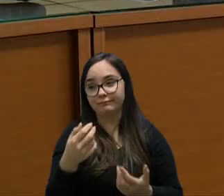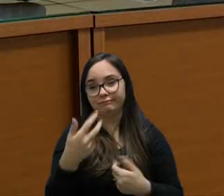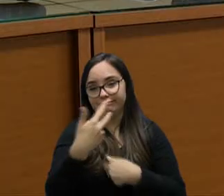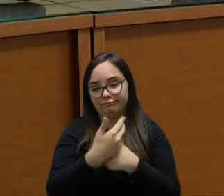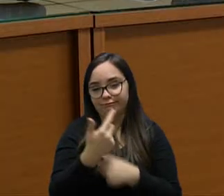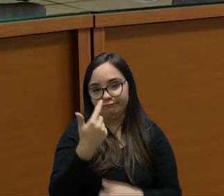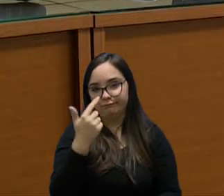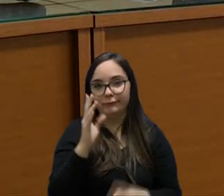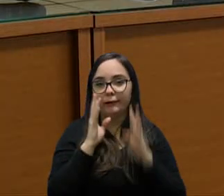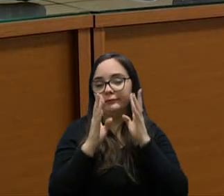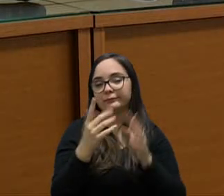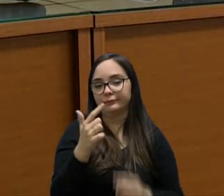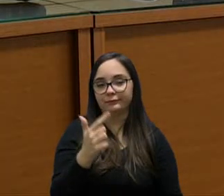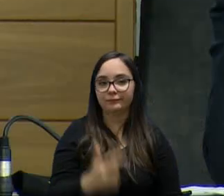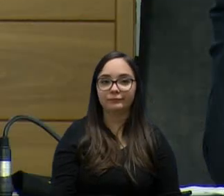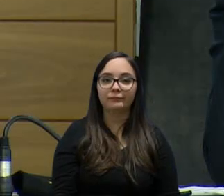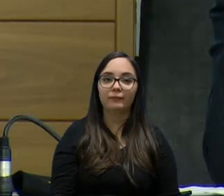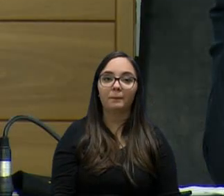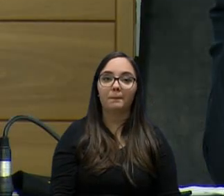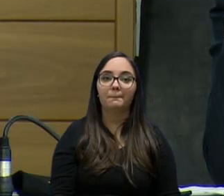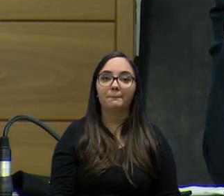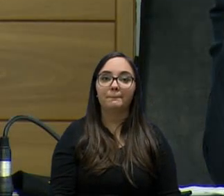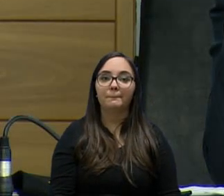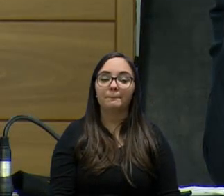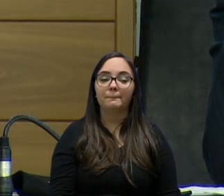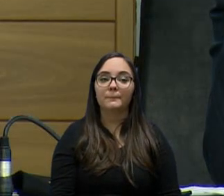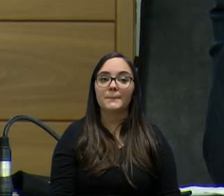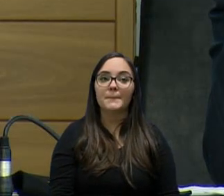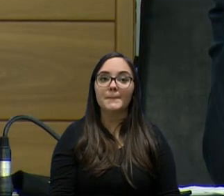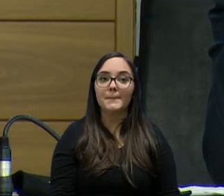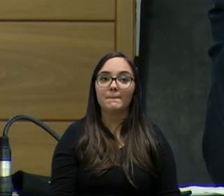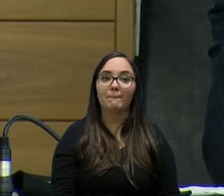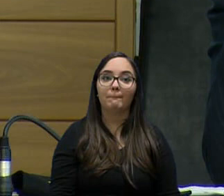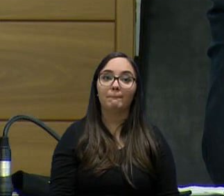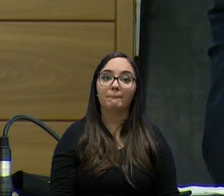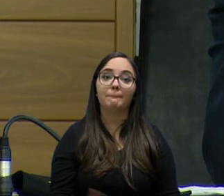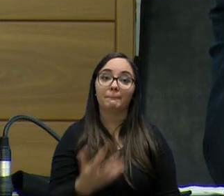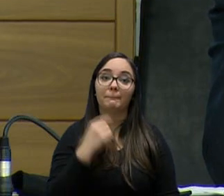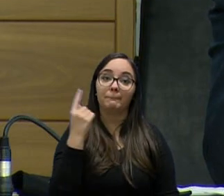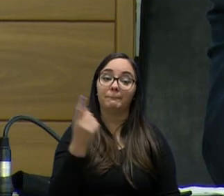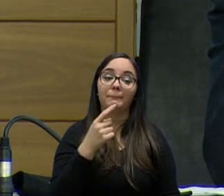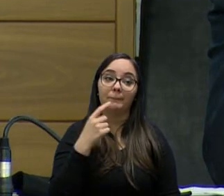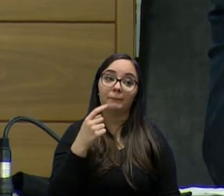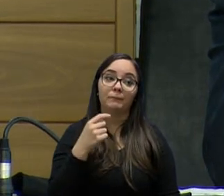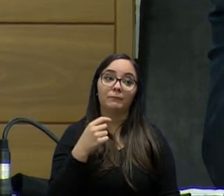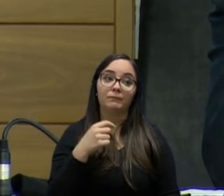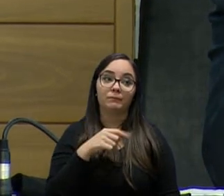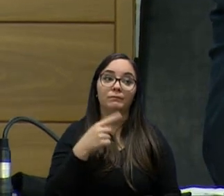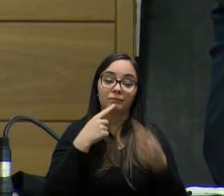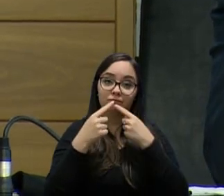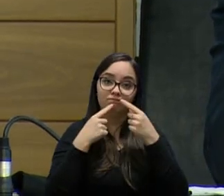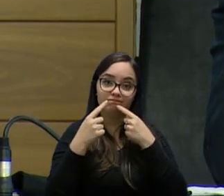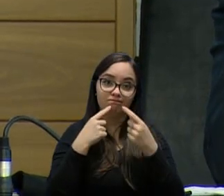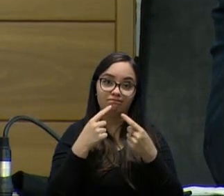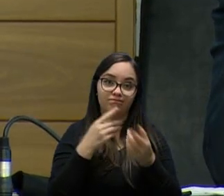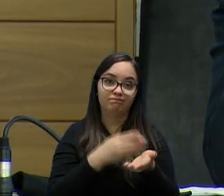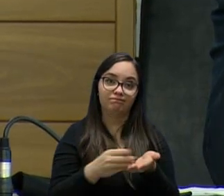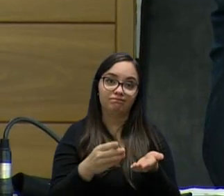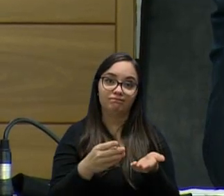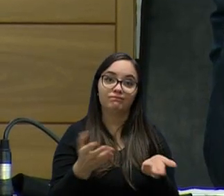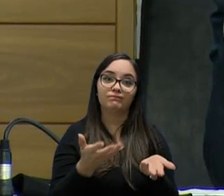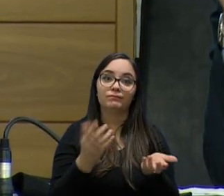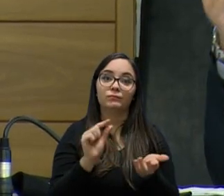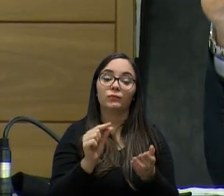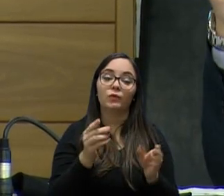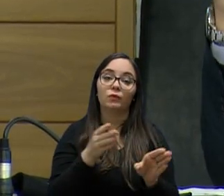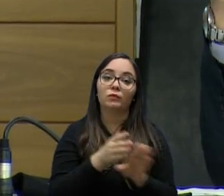com uma líder palavra nós e batemos aqui a iara desde o começo e parece que está transmitindo agora é a